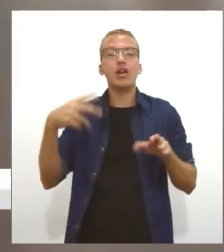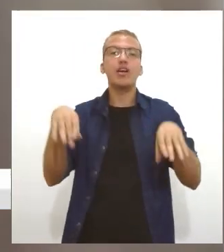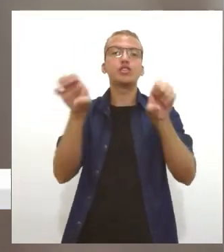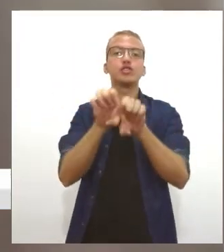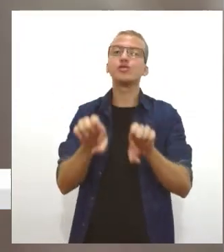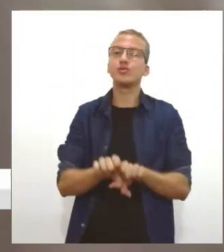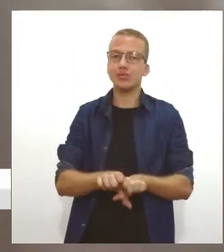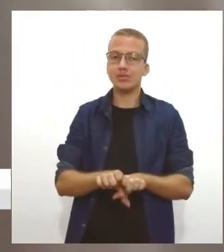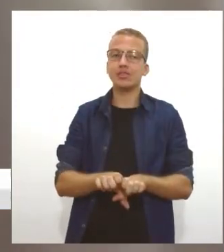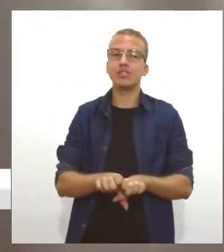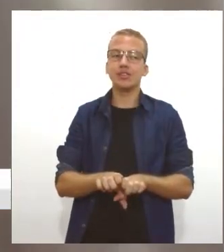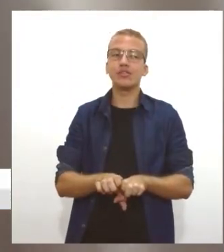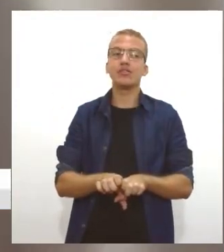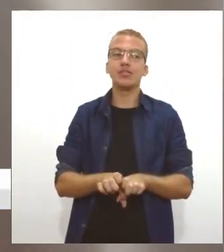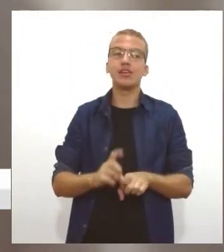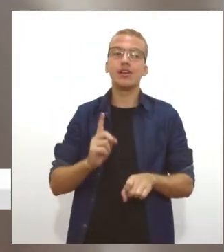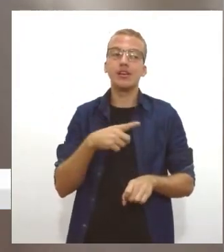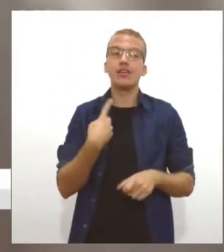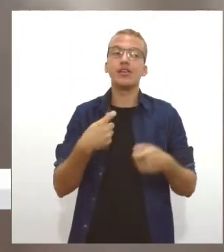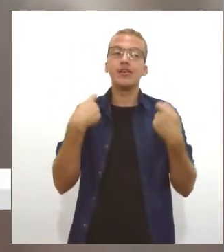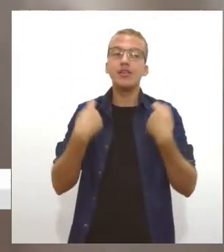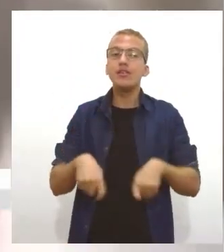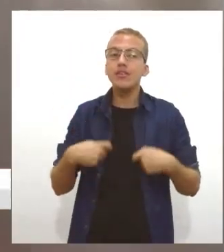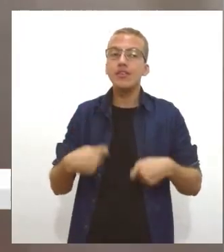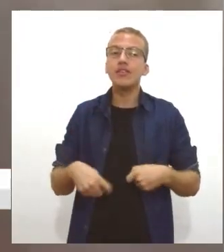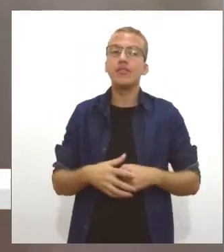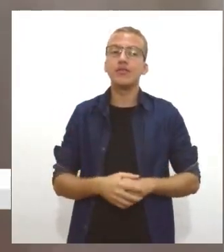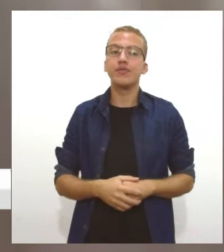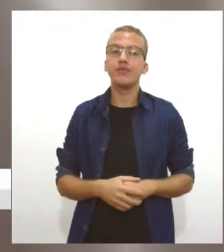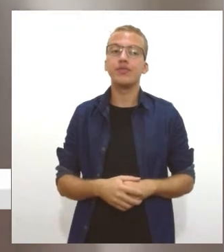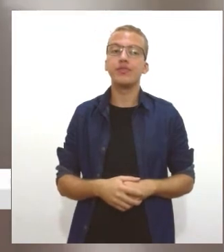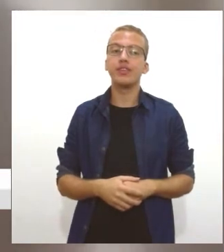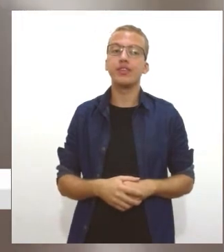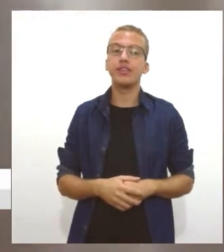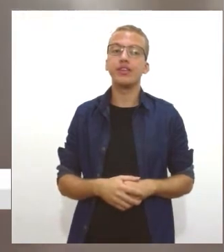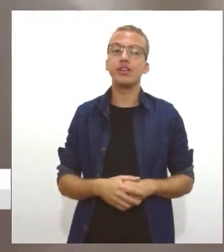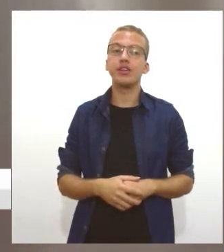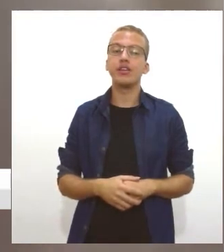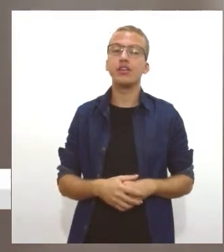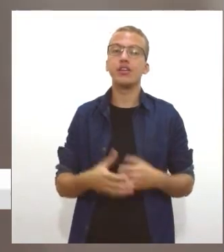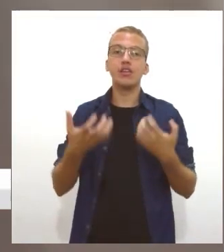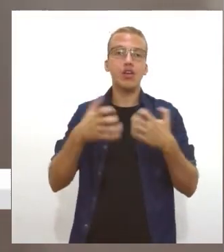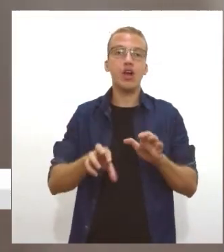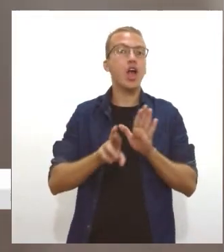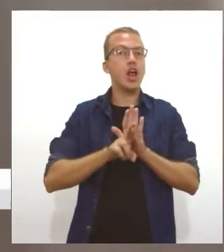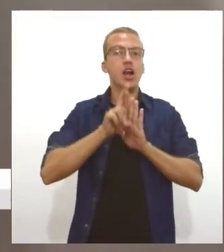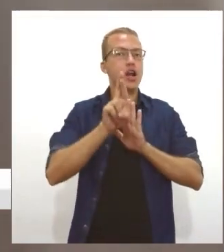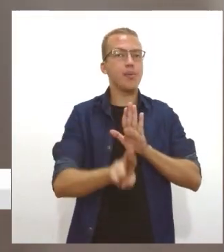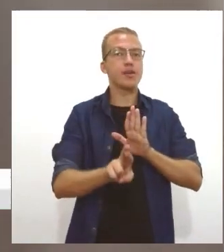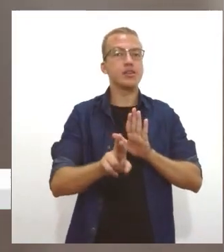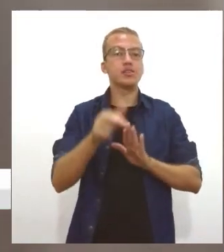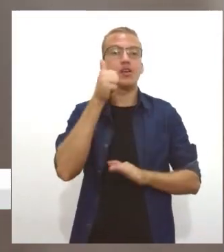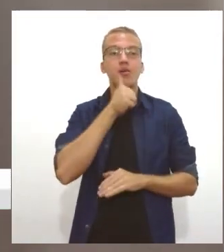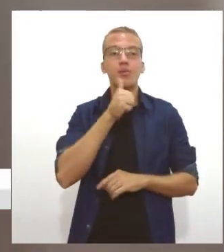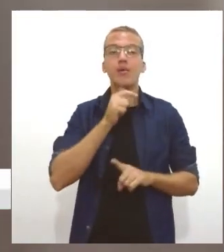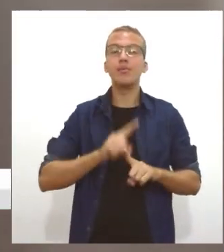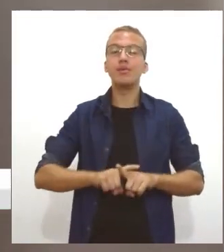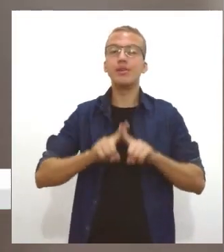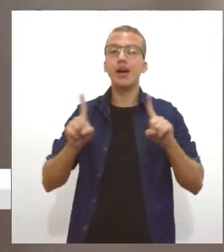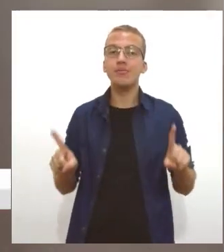precisa, eu não quero de maneira alguma, não tenho a legitimidade para falar em nome da mulher, mas